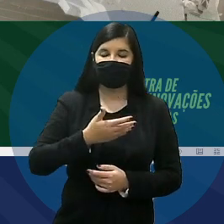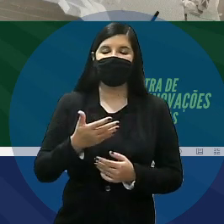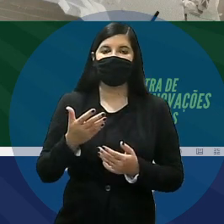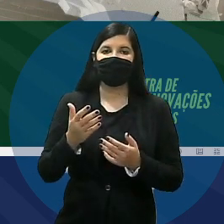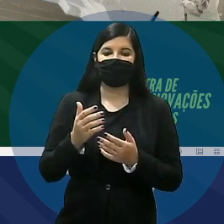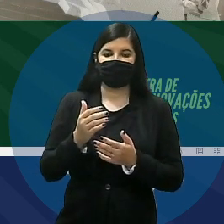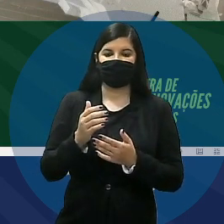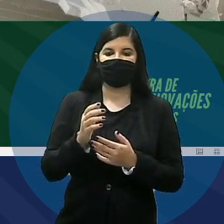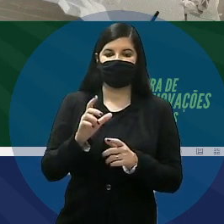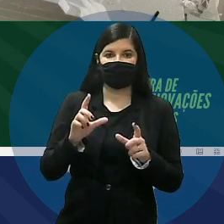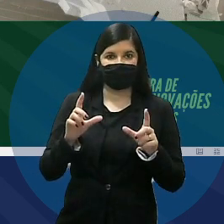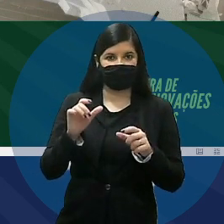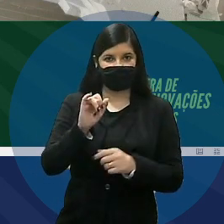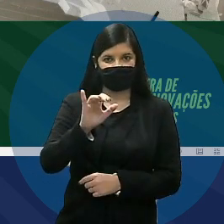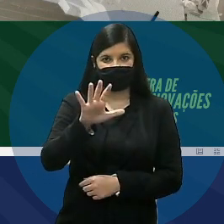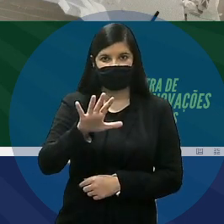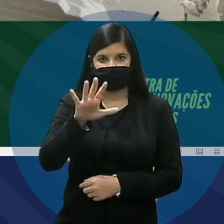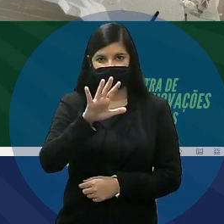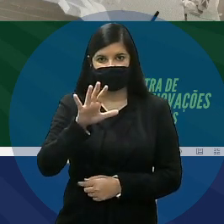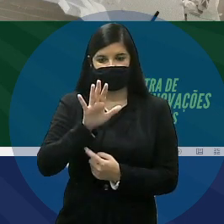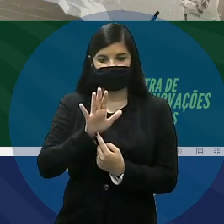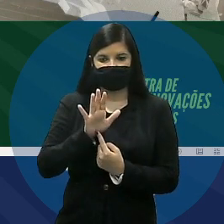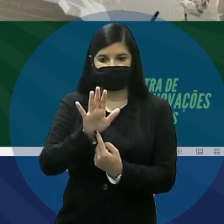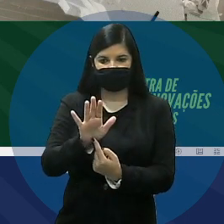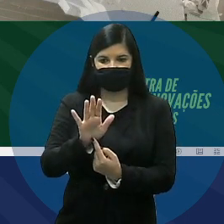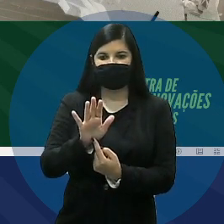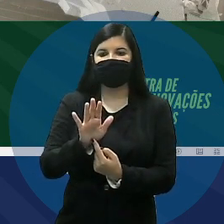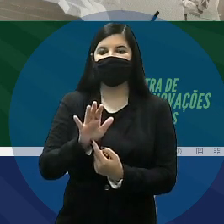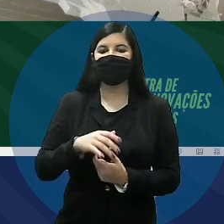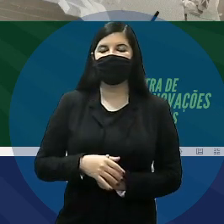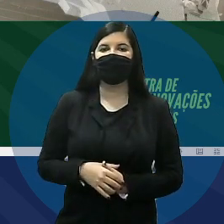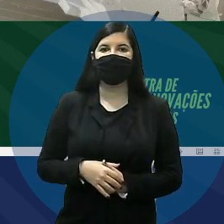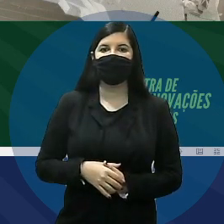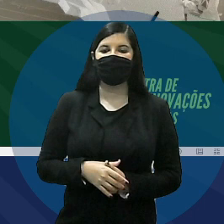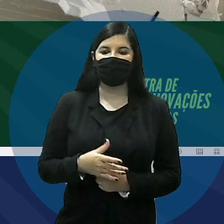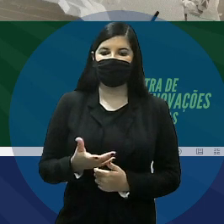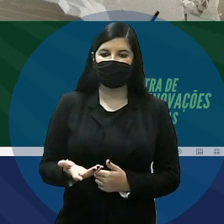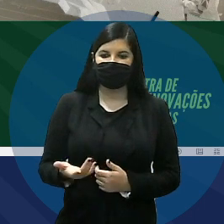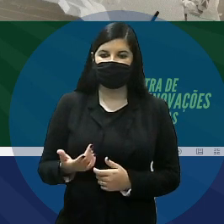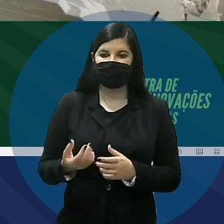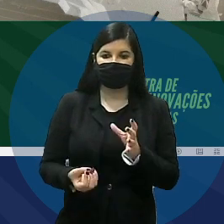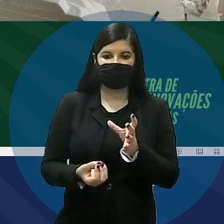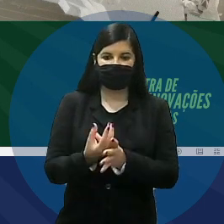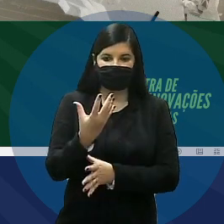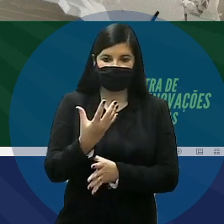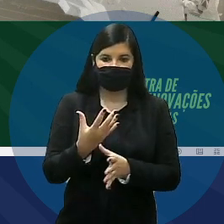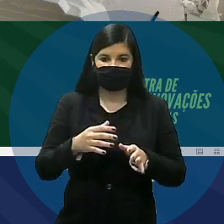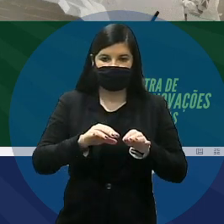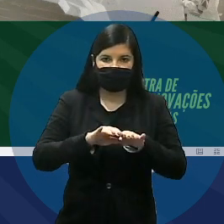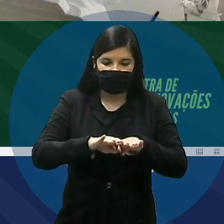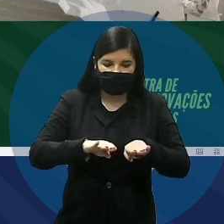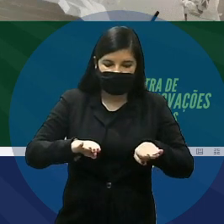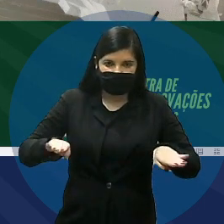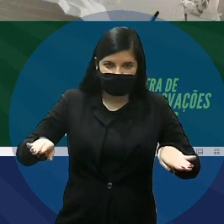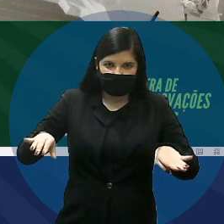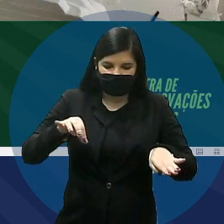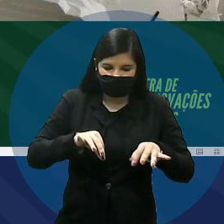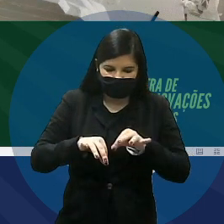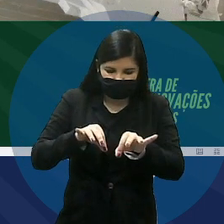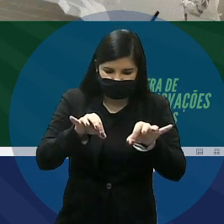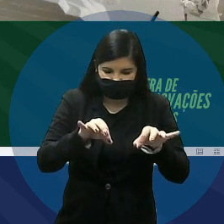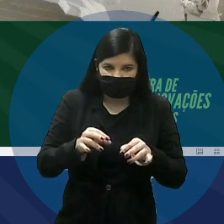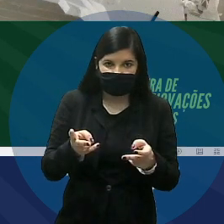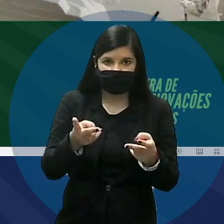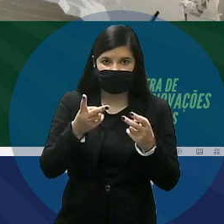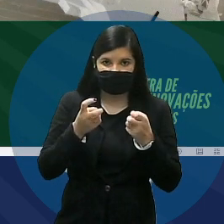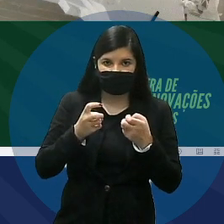imagens, nessas primeiras imagens, a confecção da maquete, onde os alunos vão tendo noção do relevo,